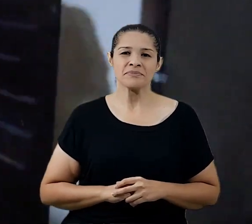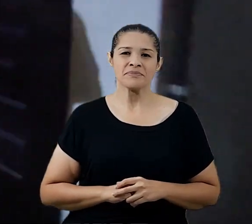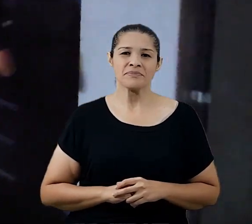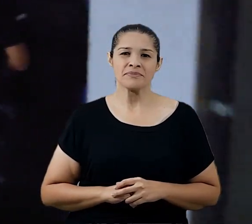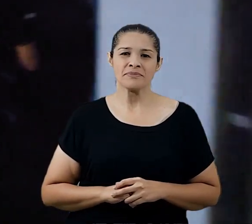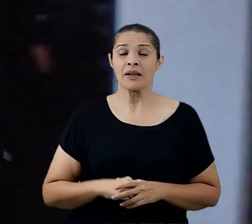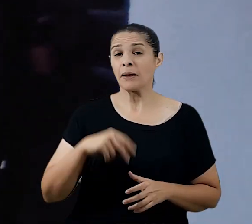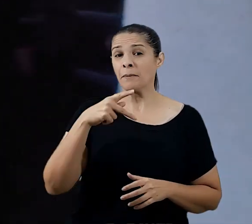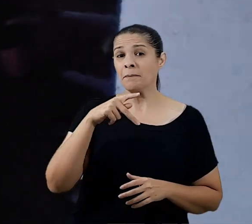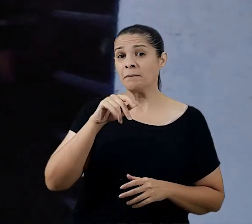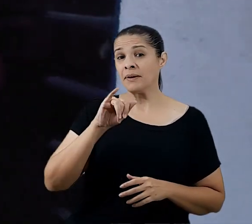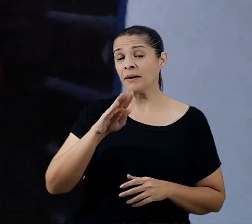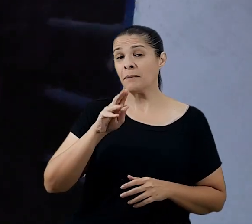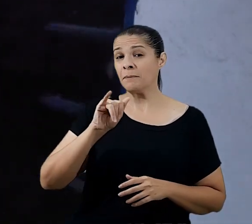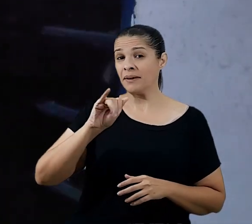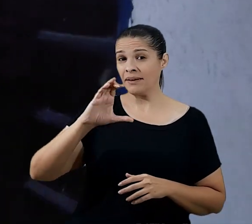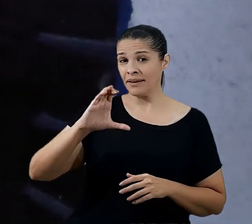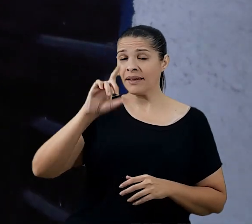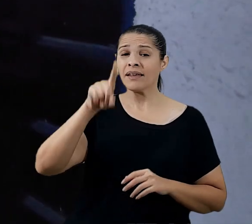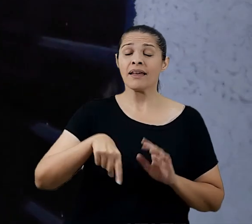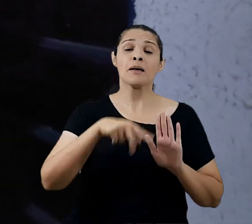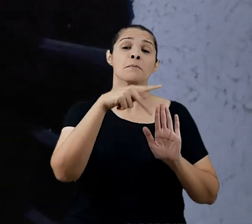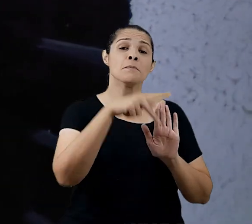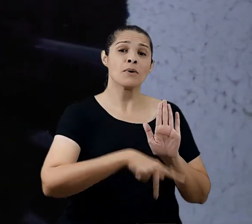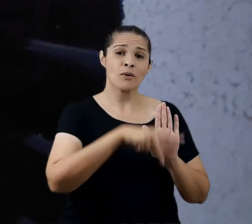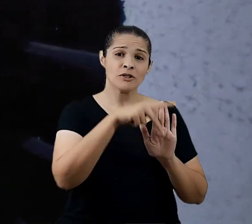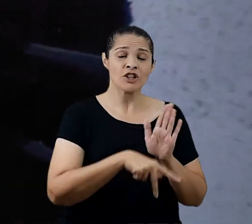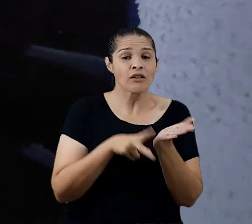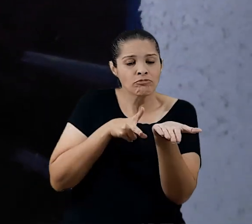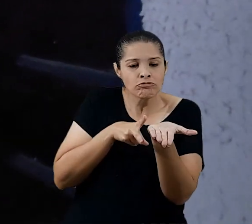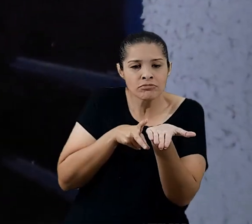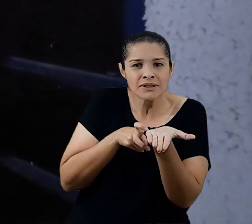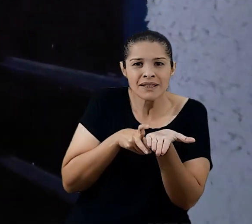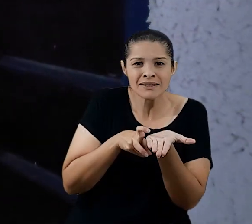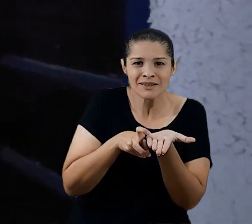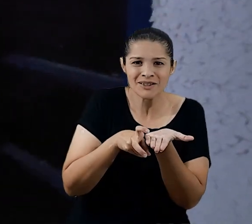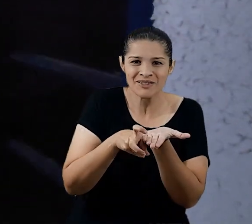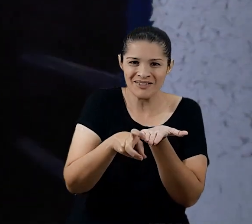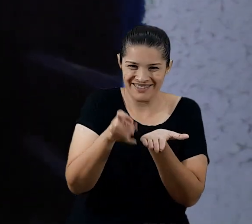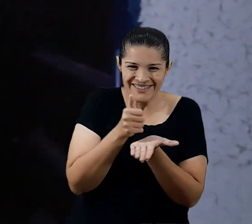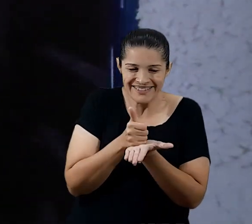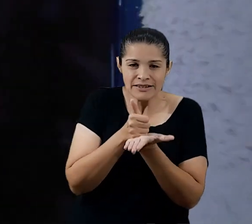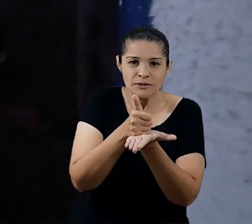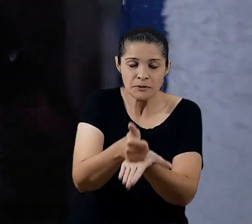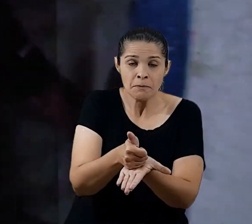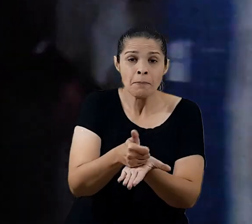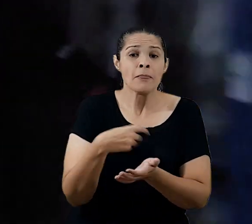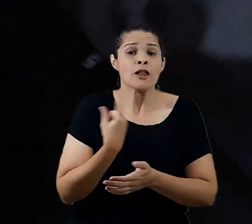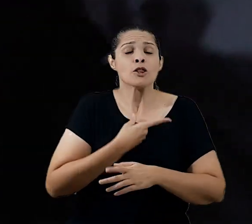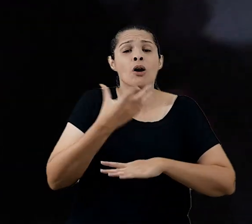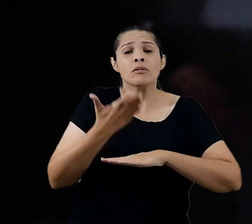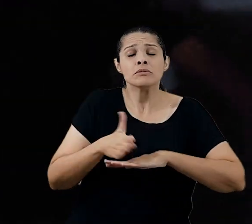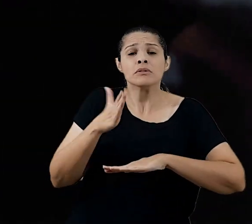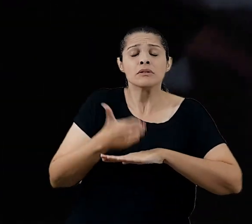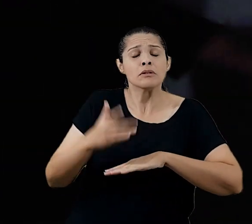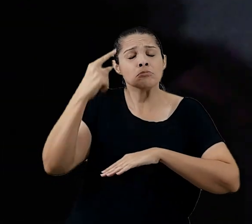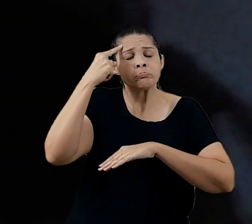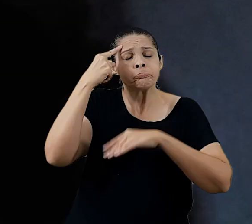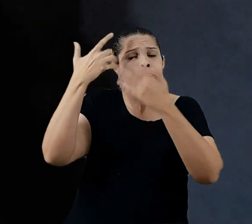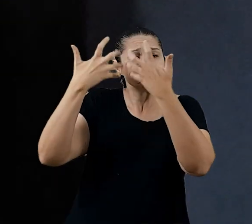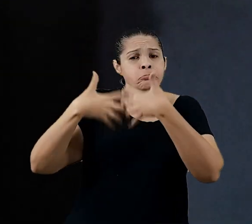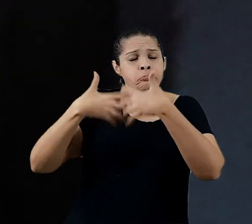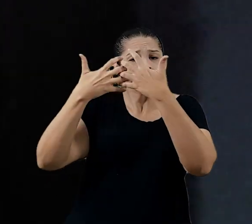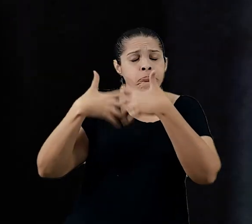O PIBIC, basicamente, é um projeto de iniciação científica, onde treinamos a nossa faculdade de raciocínio por